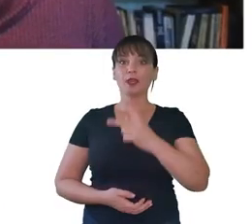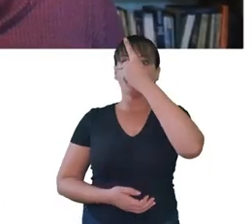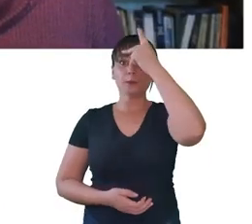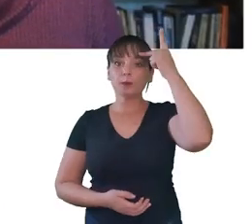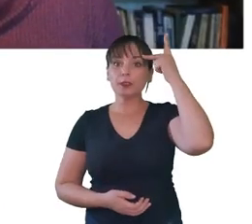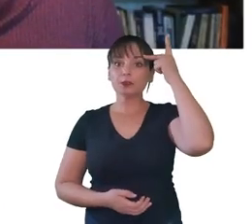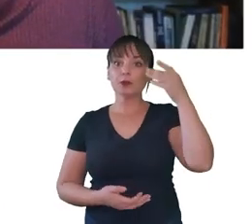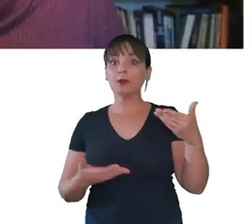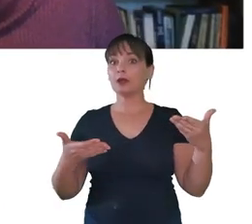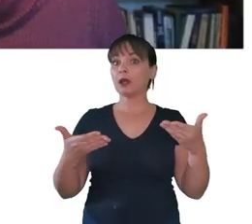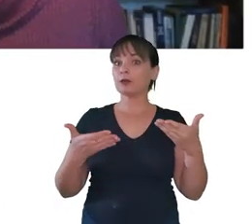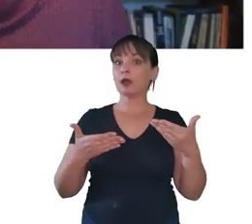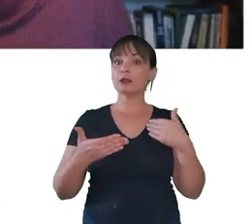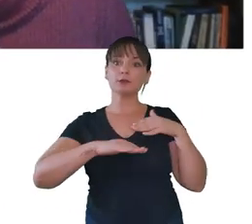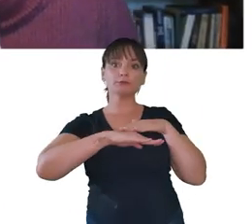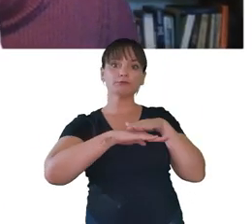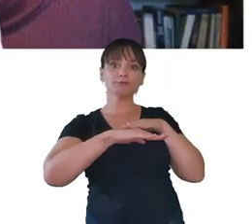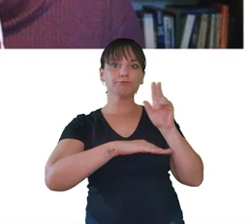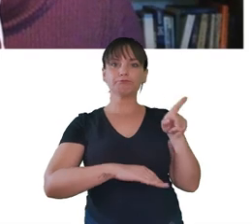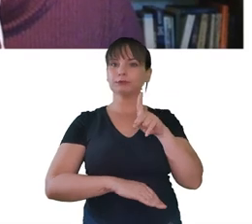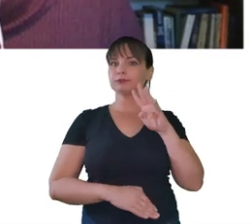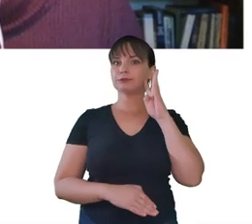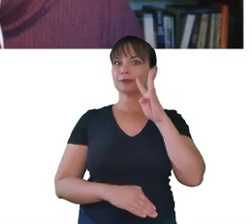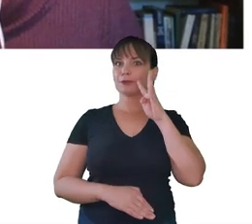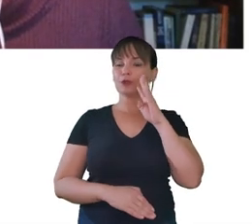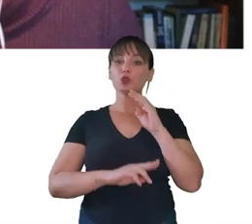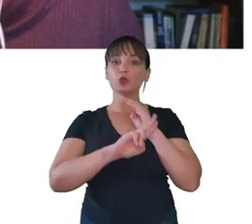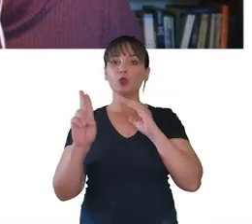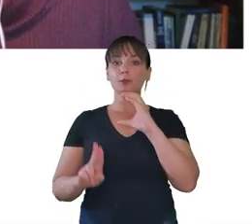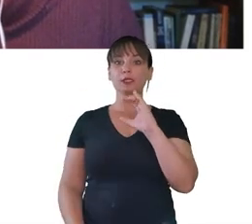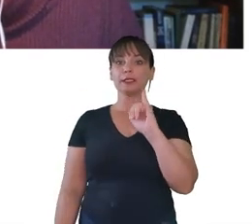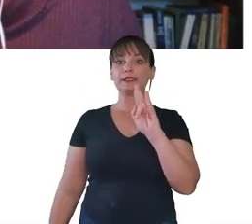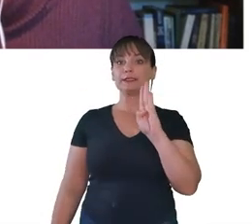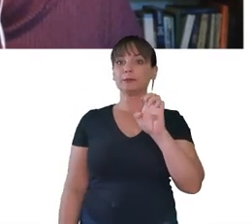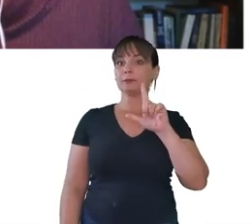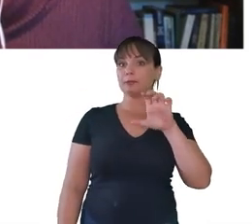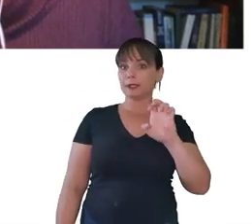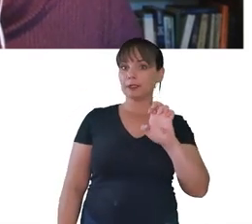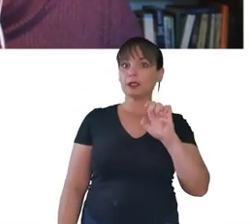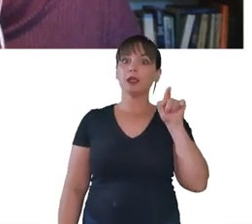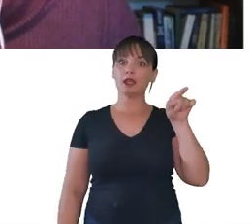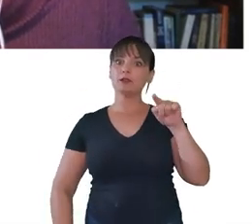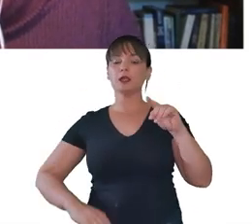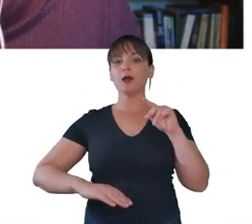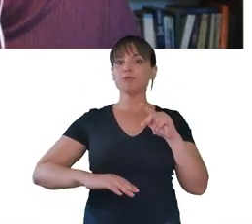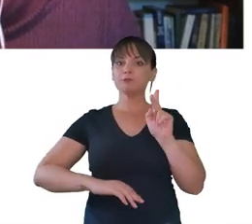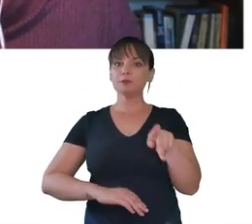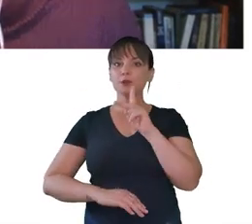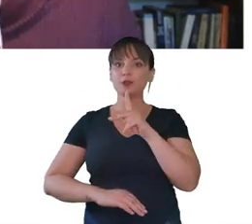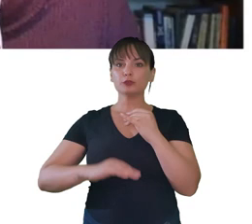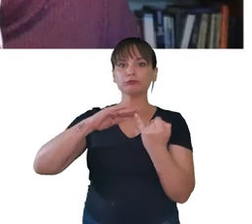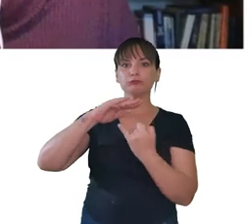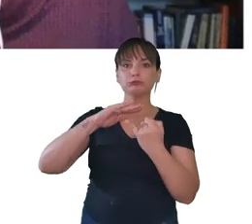A gente vai conversar agora com uma professora muito bacana, ela é a Cibele, ela é professora do Instituto de Física da USP de São